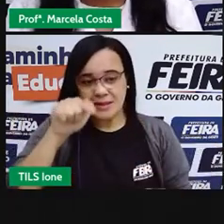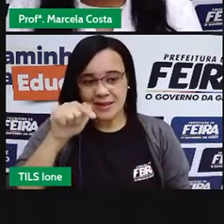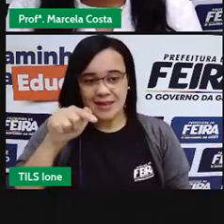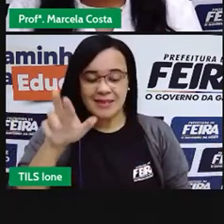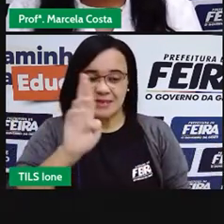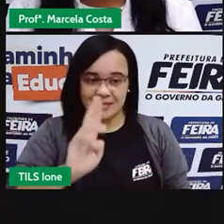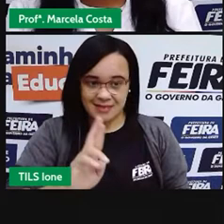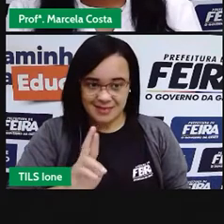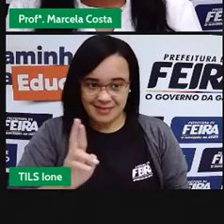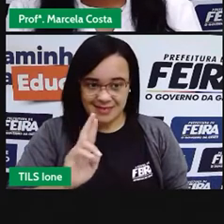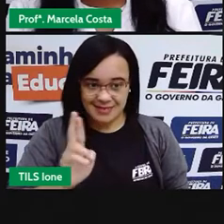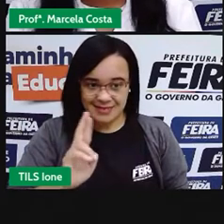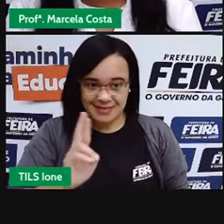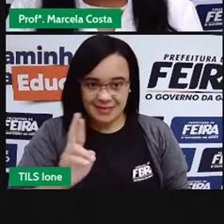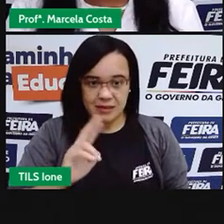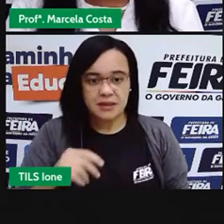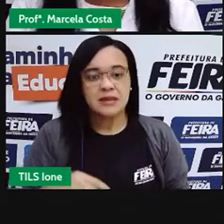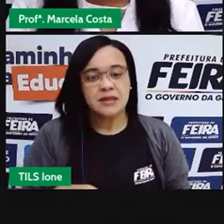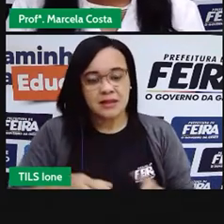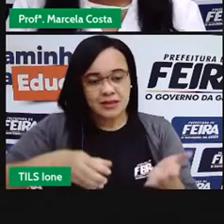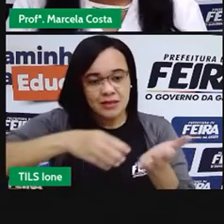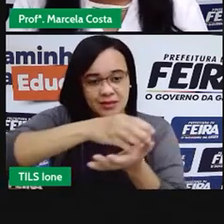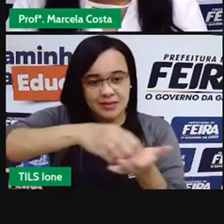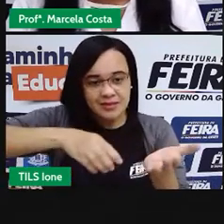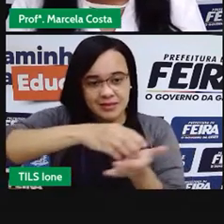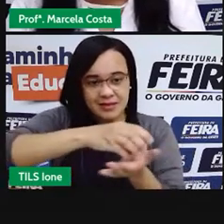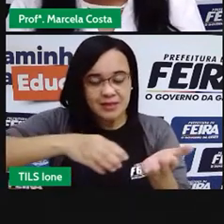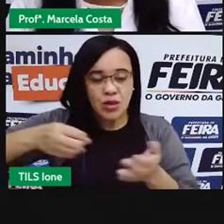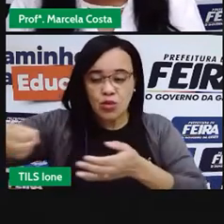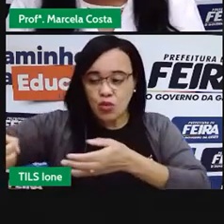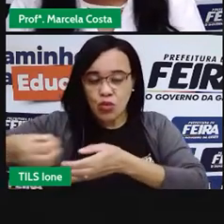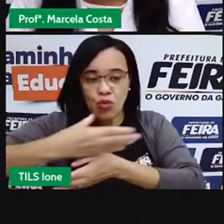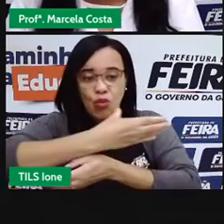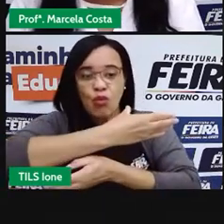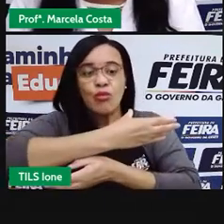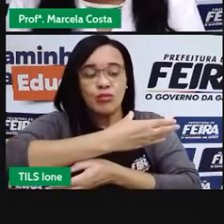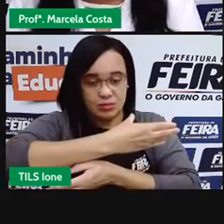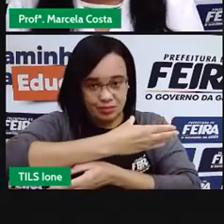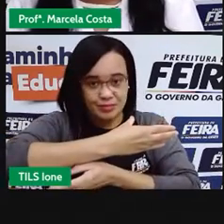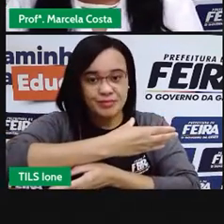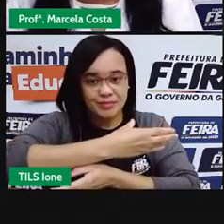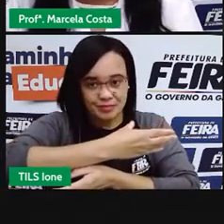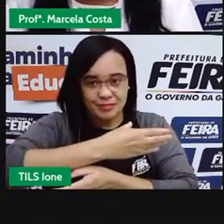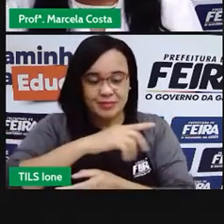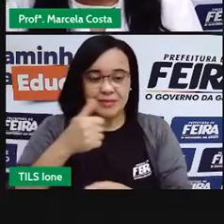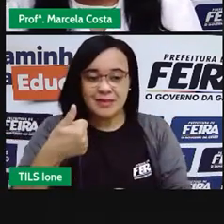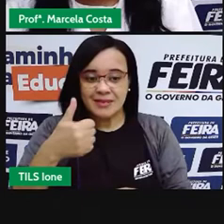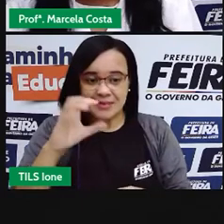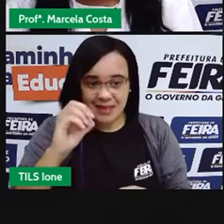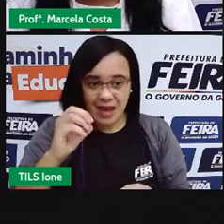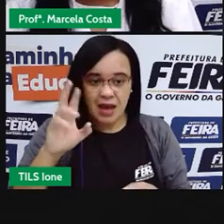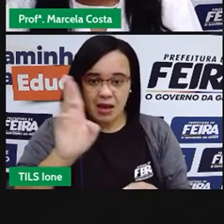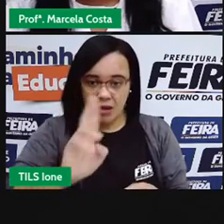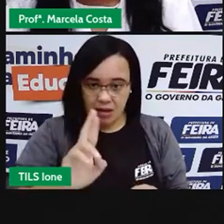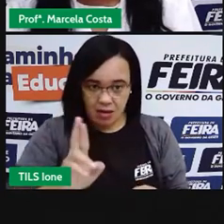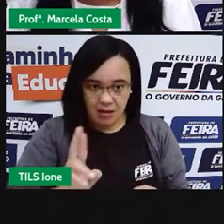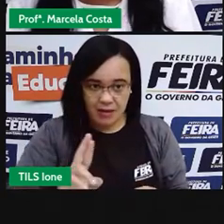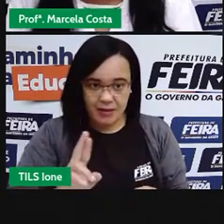7,00. Um carrinho novo que custa